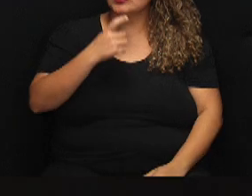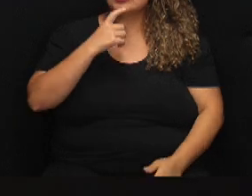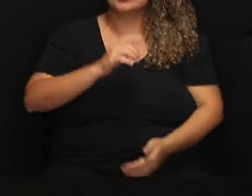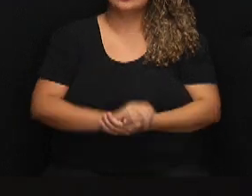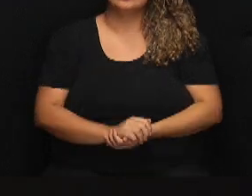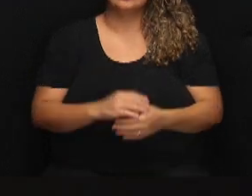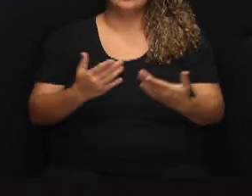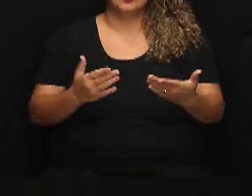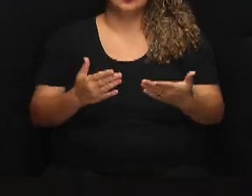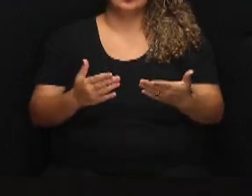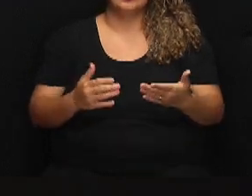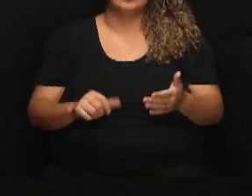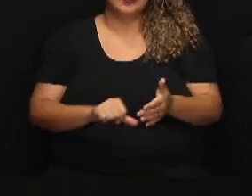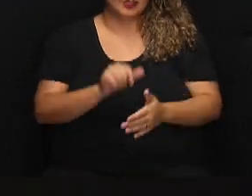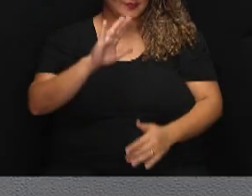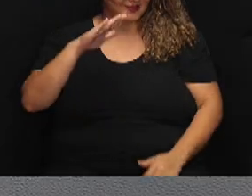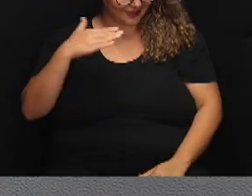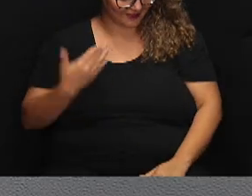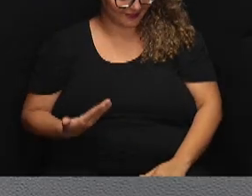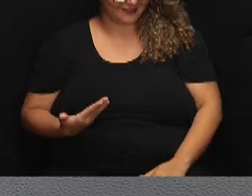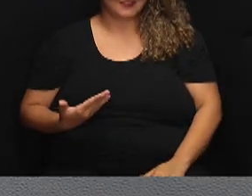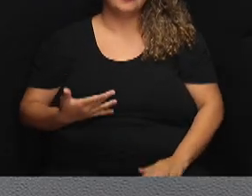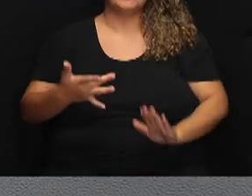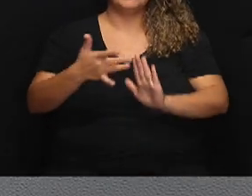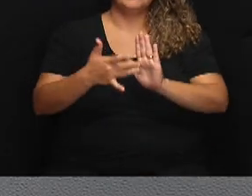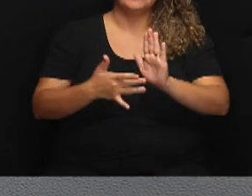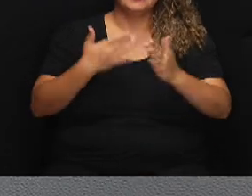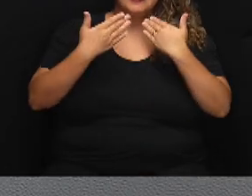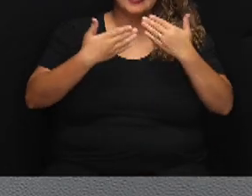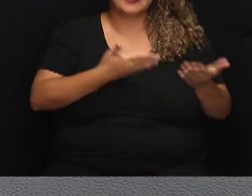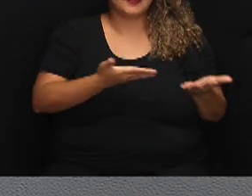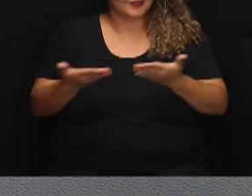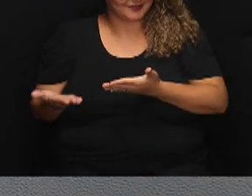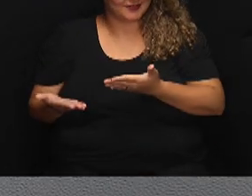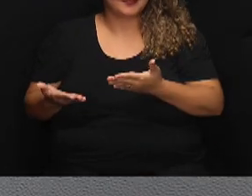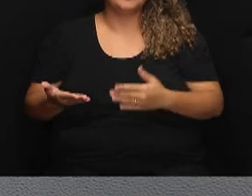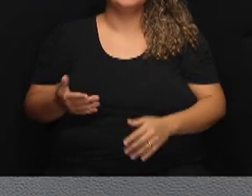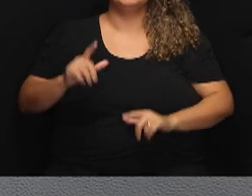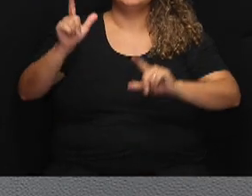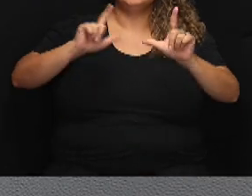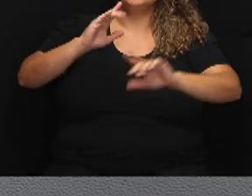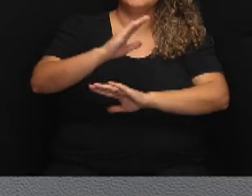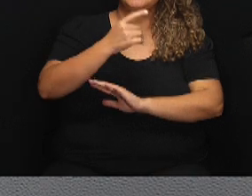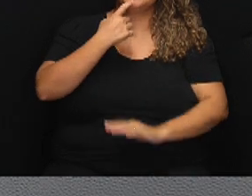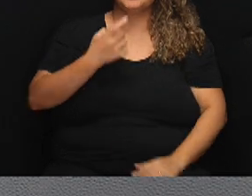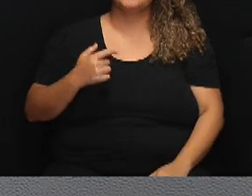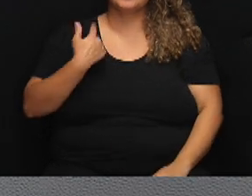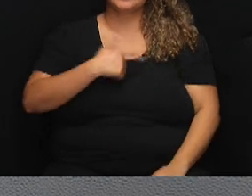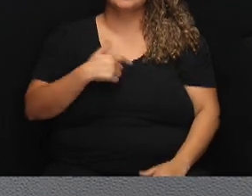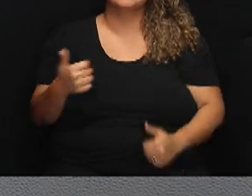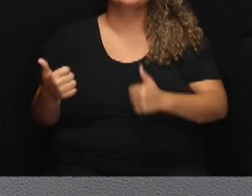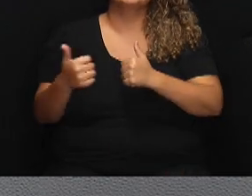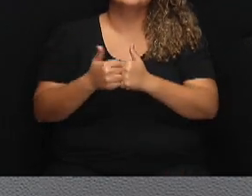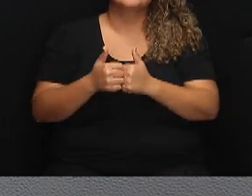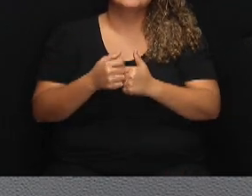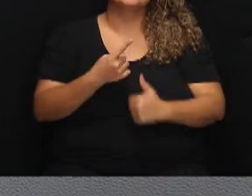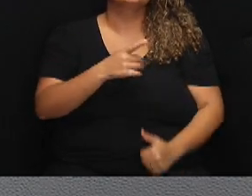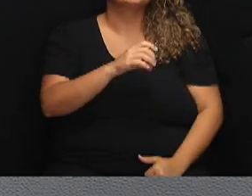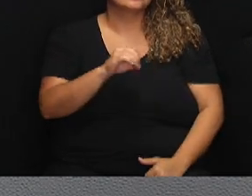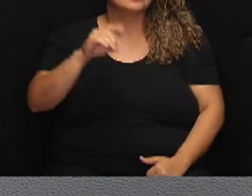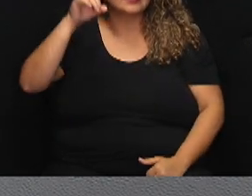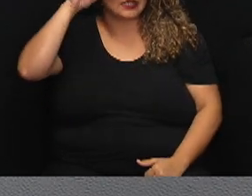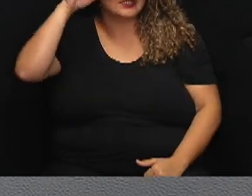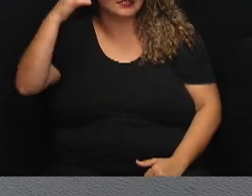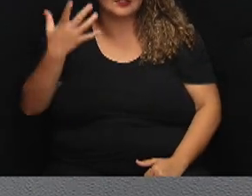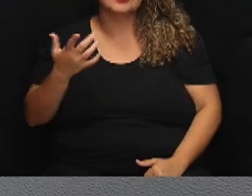Bom, primeiro é uma grande honra estar podendo estar aqui no Em Pauta, conversando com a TV Câmara. A gente está próximo dos 100 dias, né,